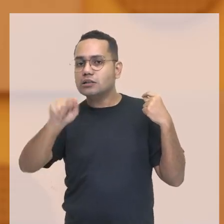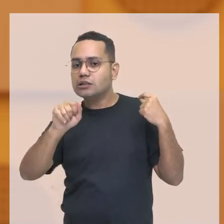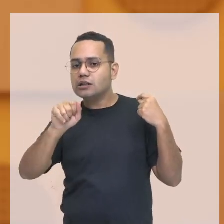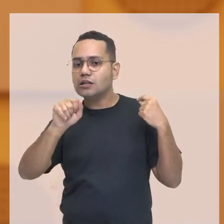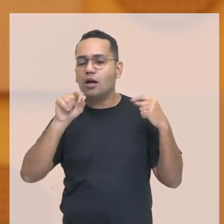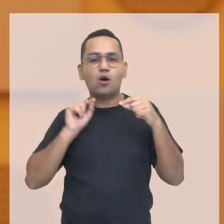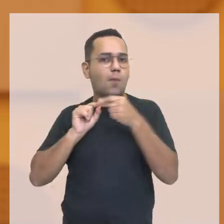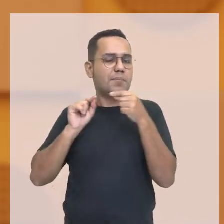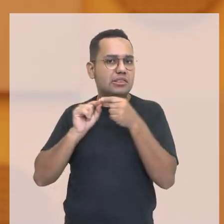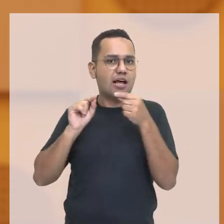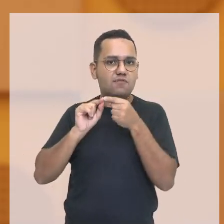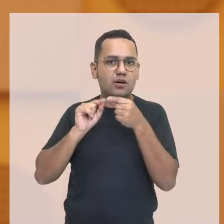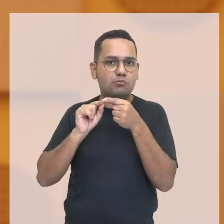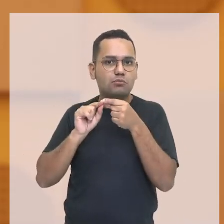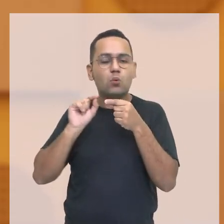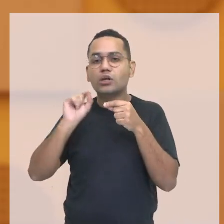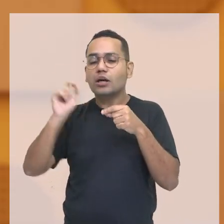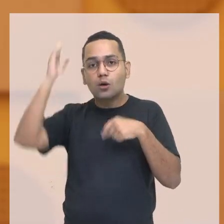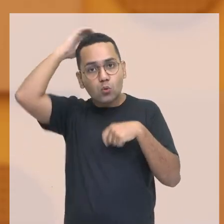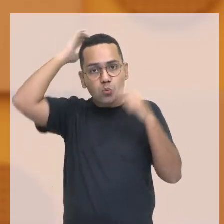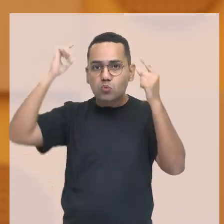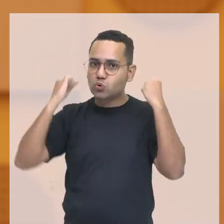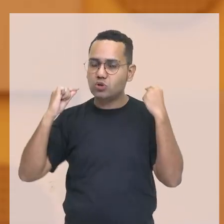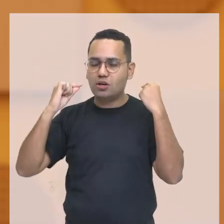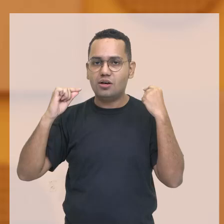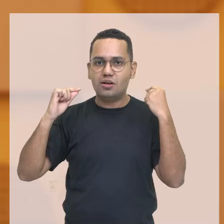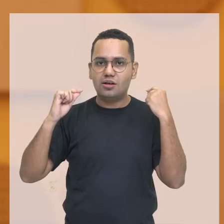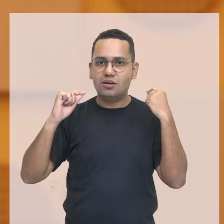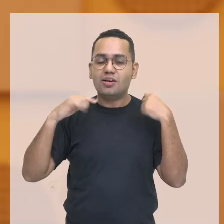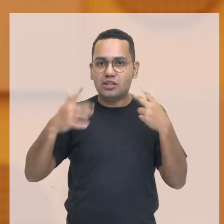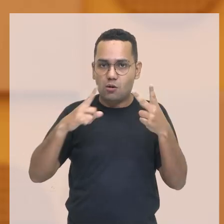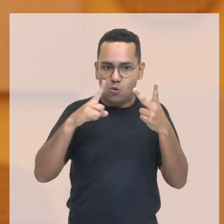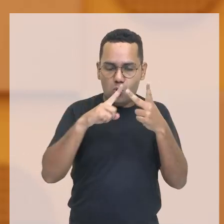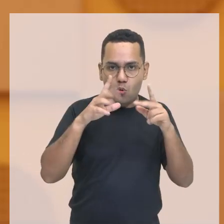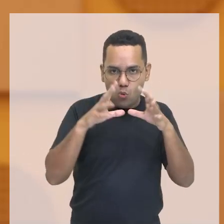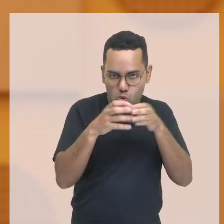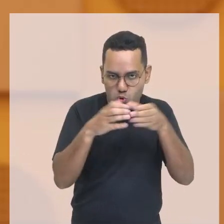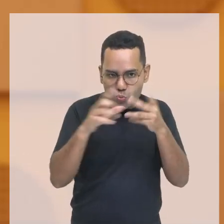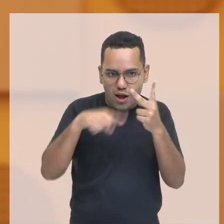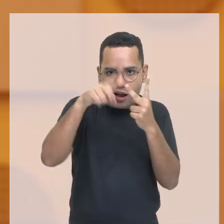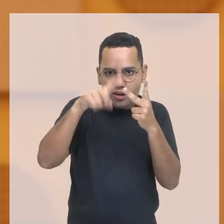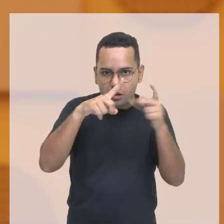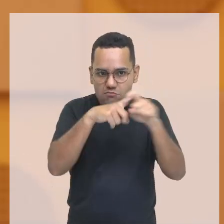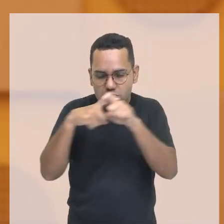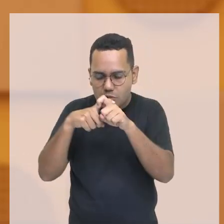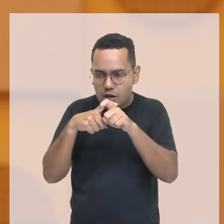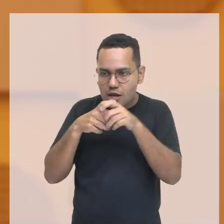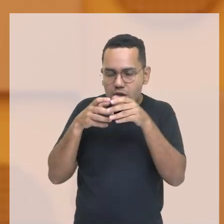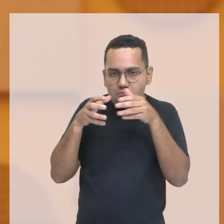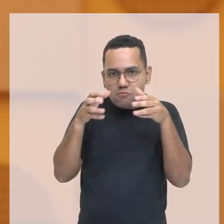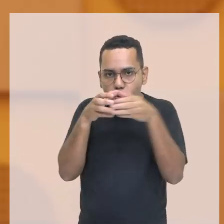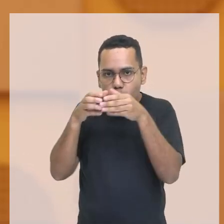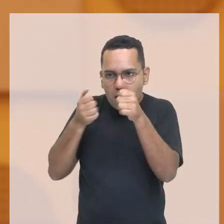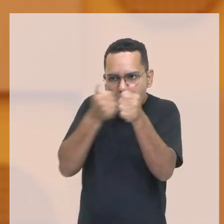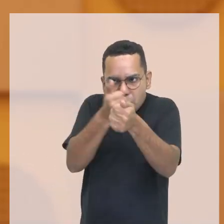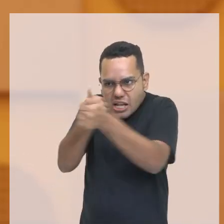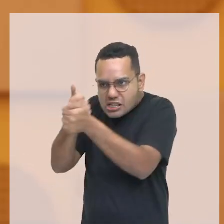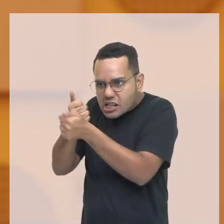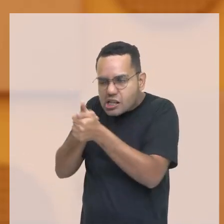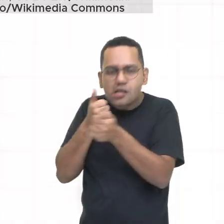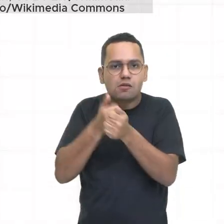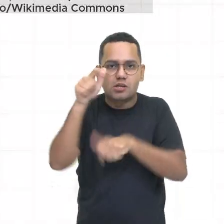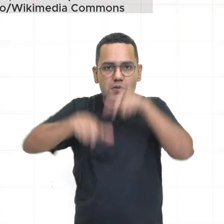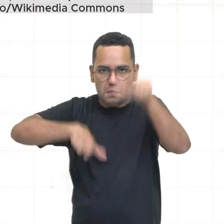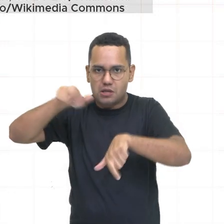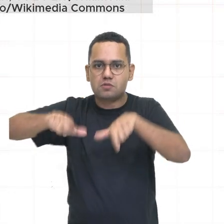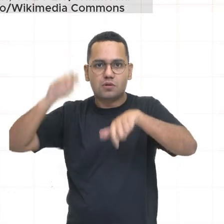de ser judeu. Logo, começaram a ser perseguidos pelos nazistas, certo? Vamos observar aqui também a Noite dos